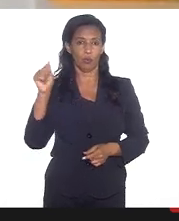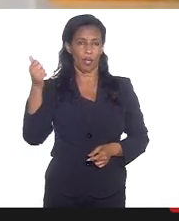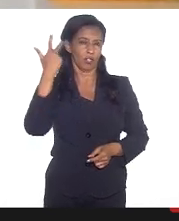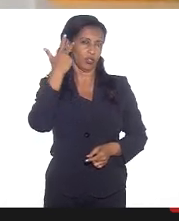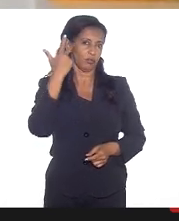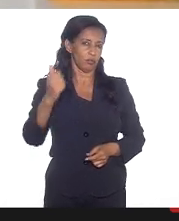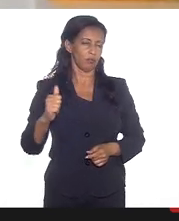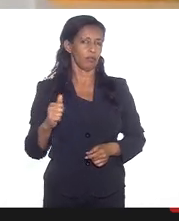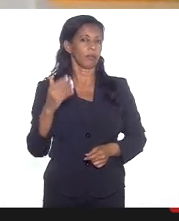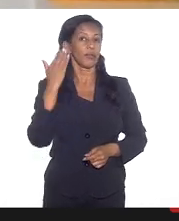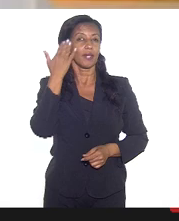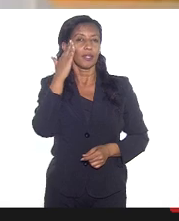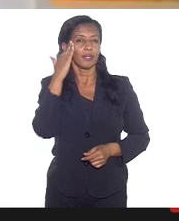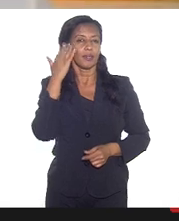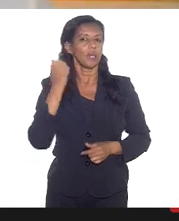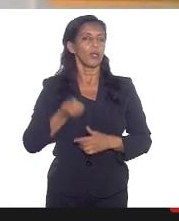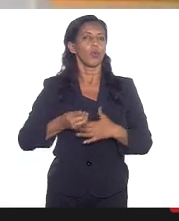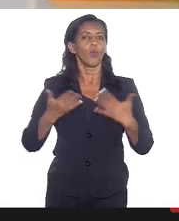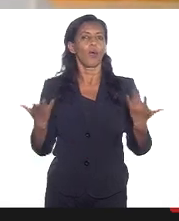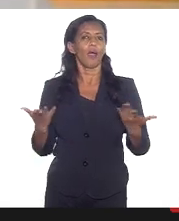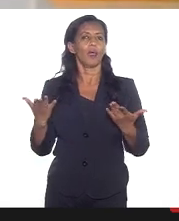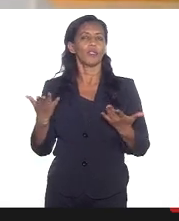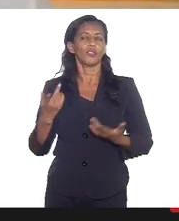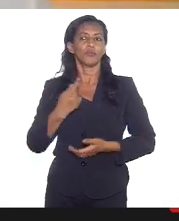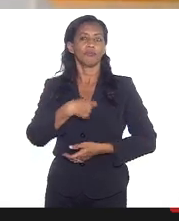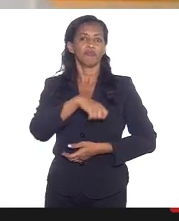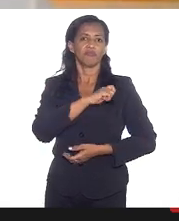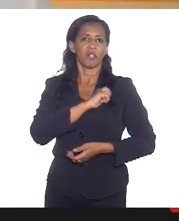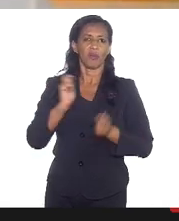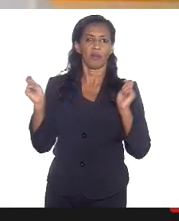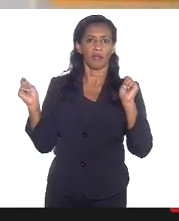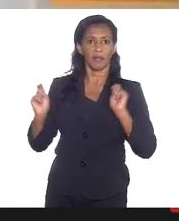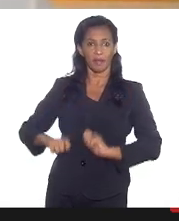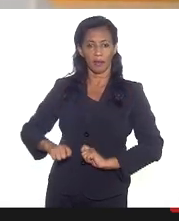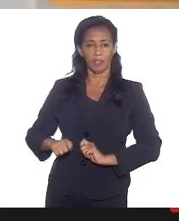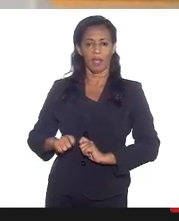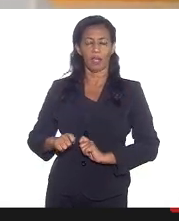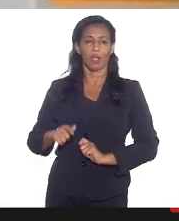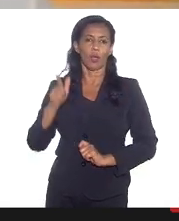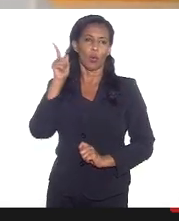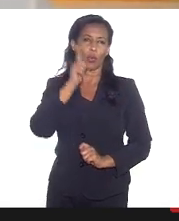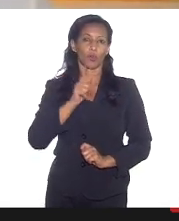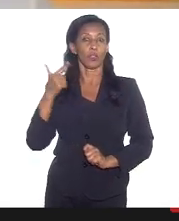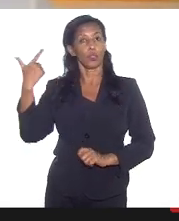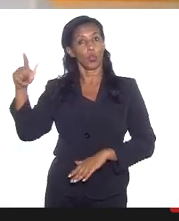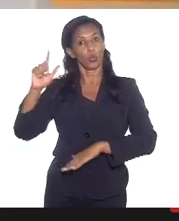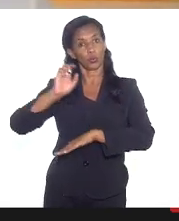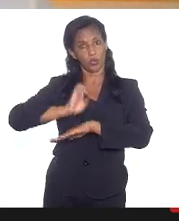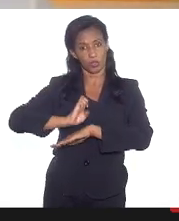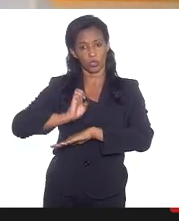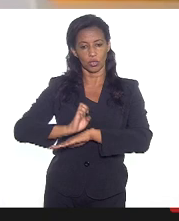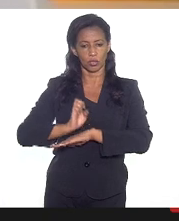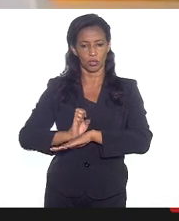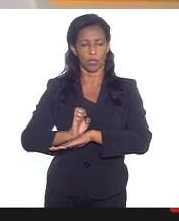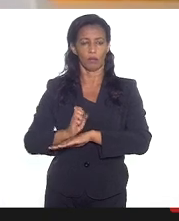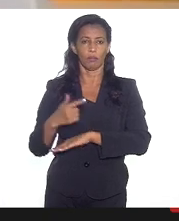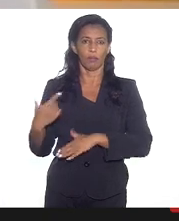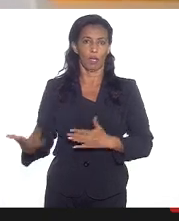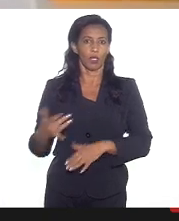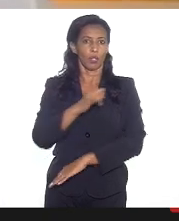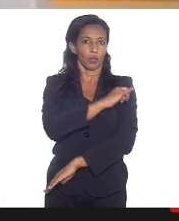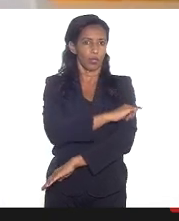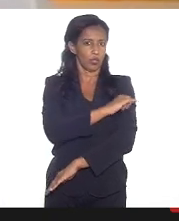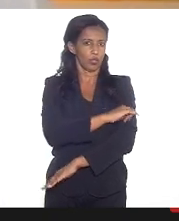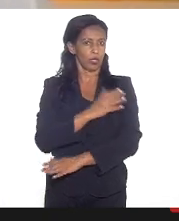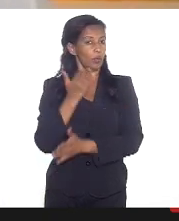entender quais são os benefícios fiscais que, porventura, estejam concedidos em outros estados, para que o Rio de Janeiro